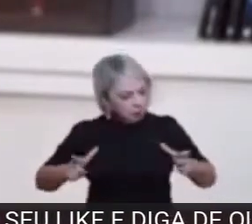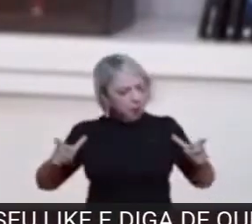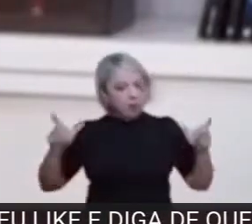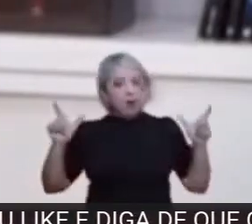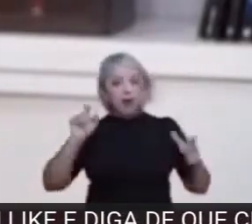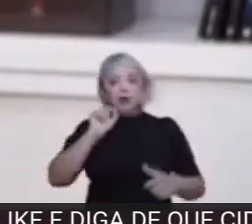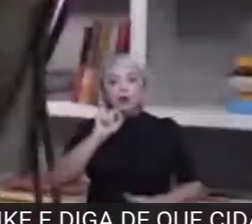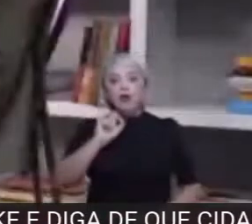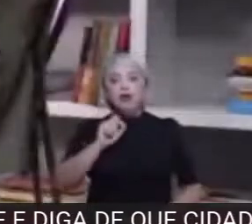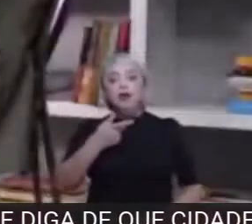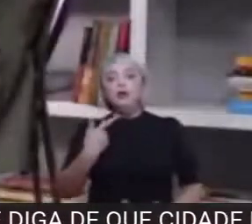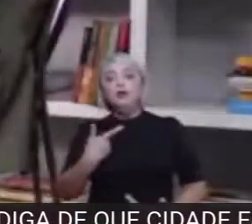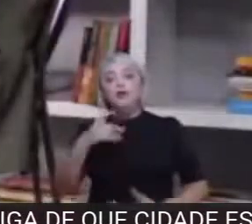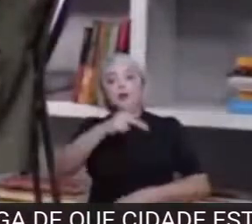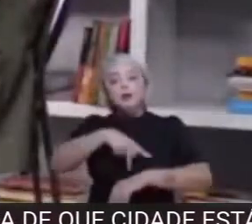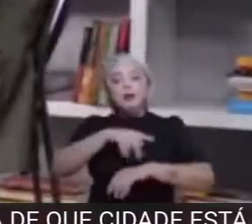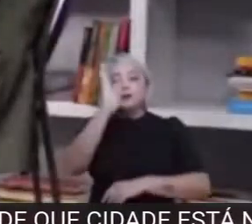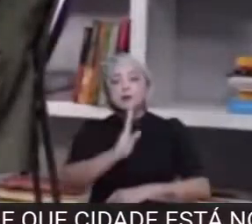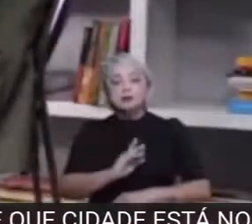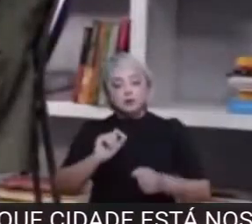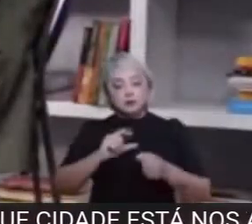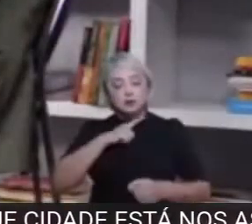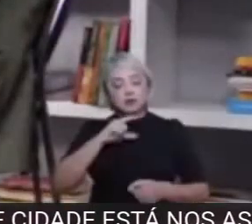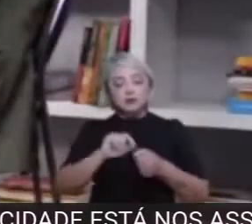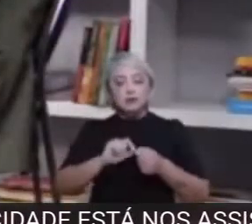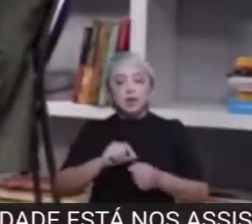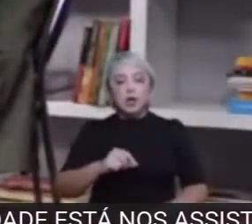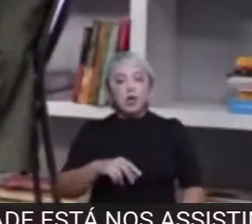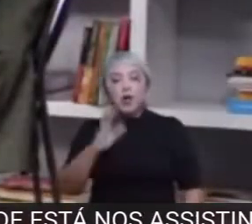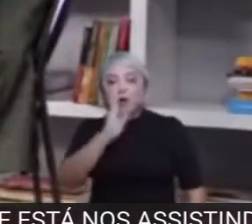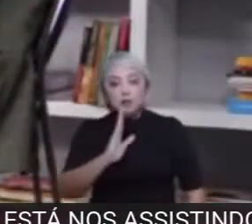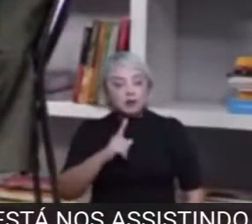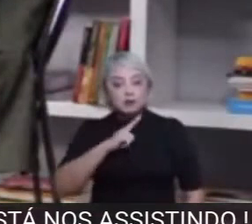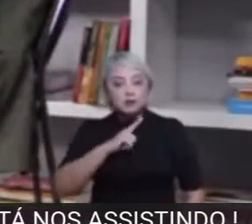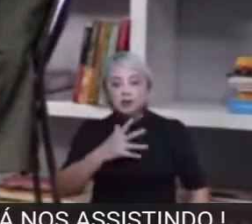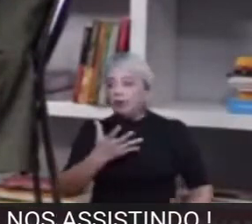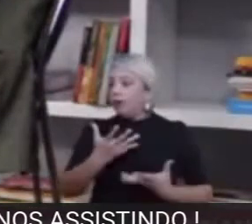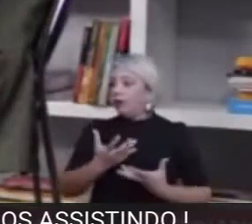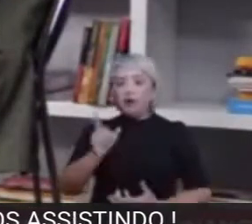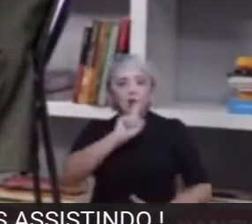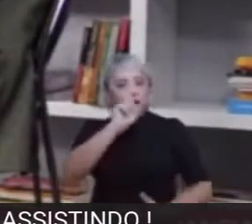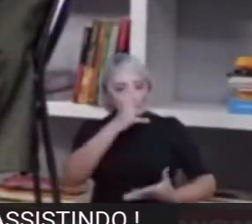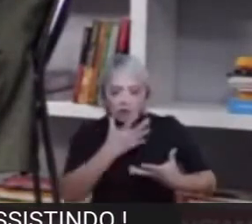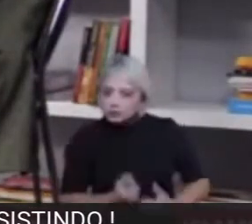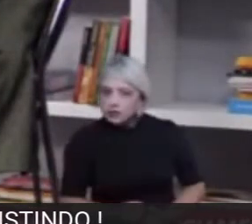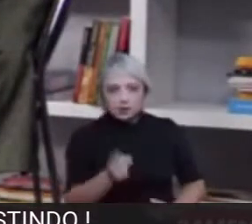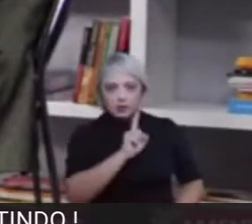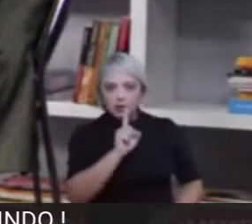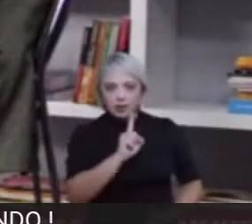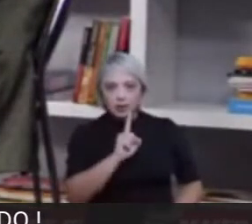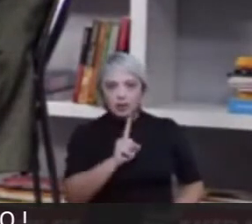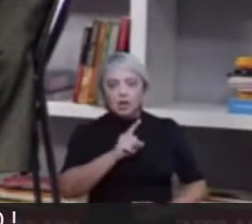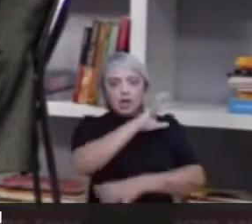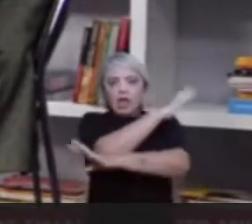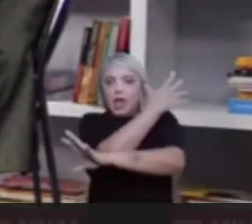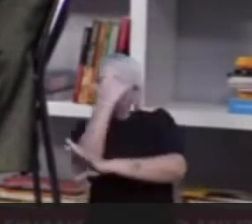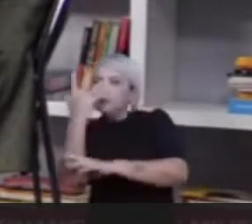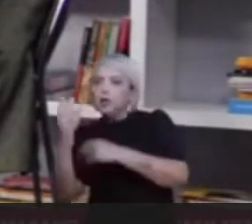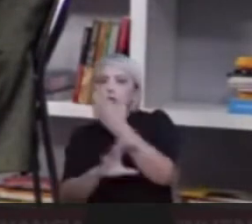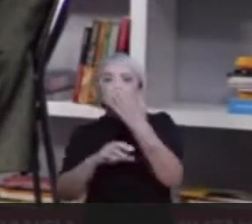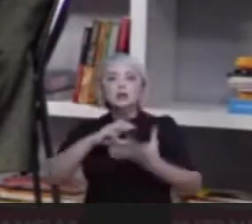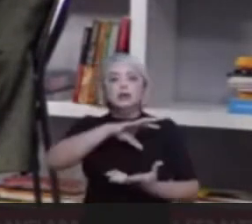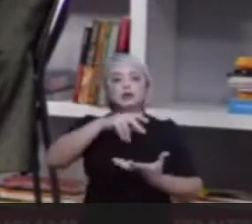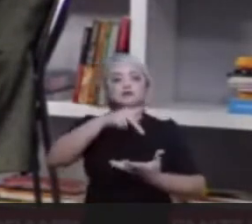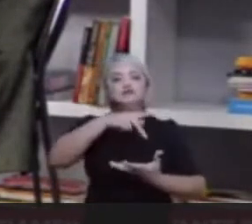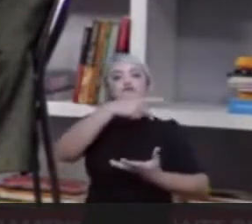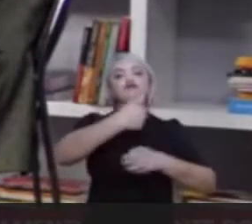como o Brasil tem que fazer? O Brasil não tem que aceitar que a Amazônia seja internacionalizada.